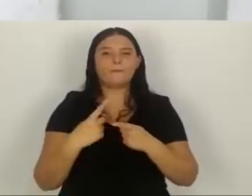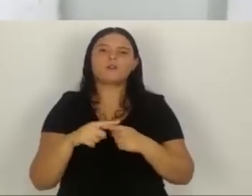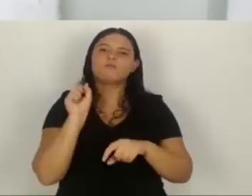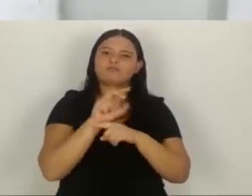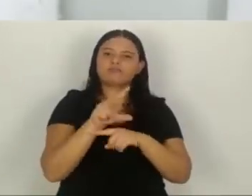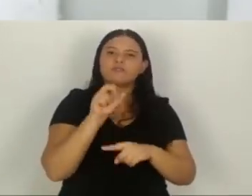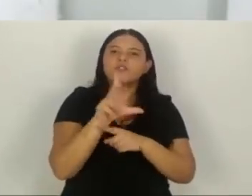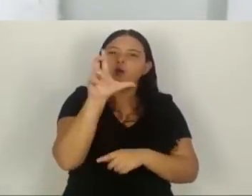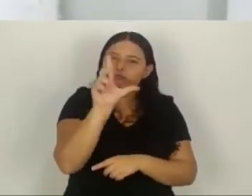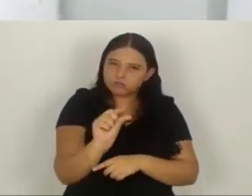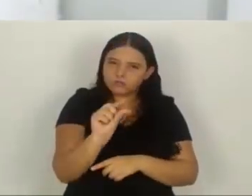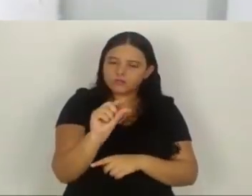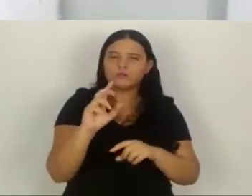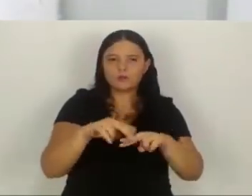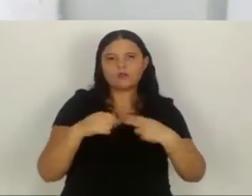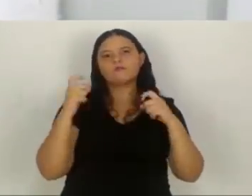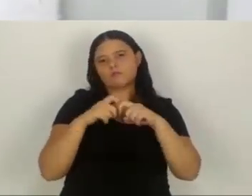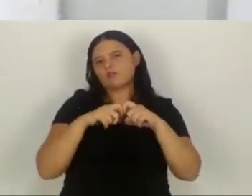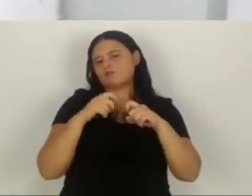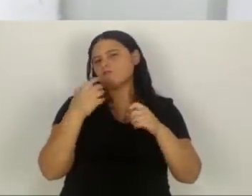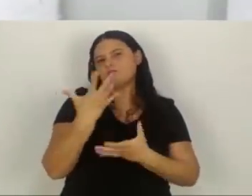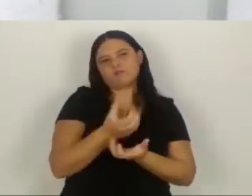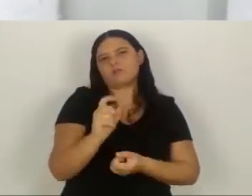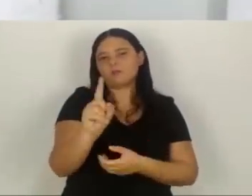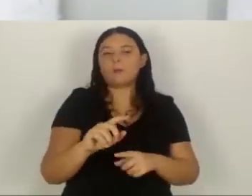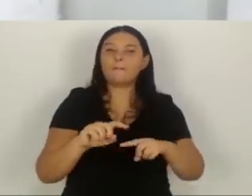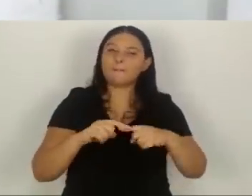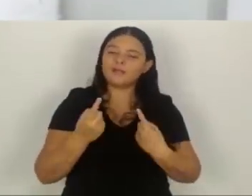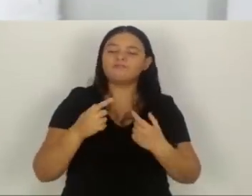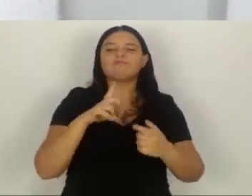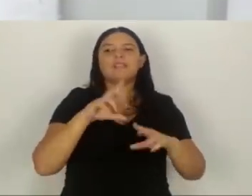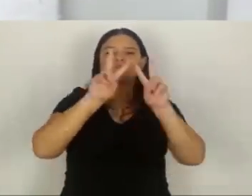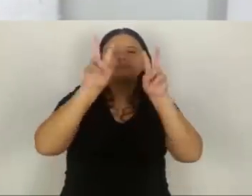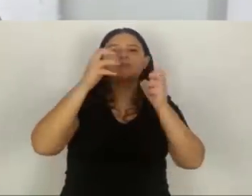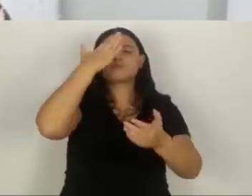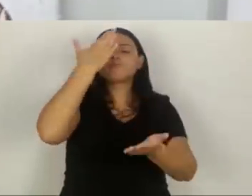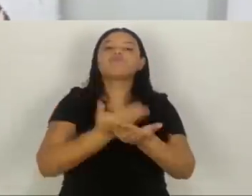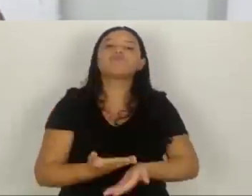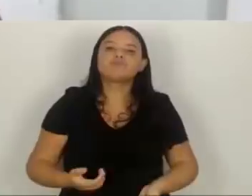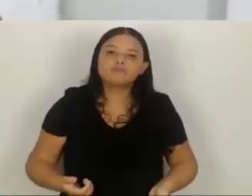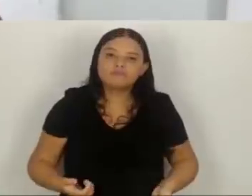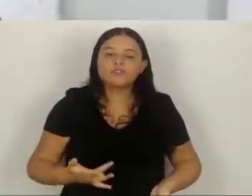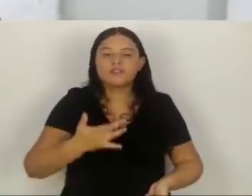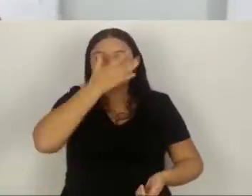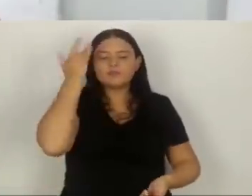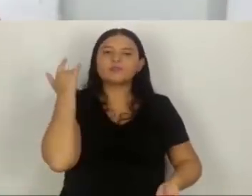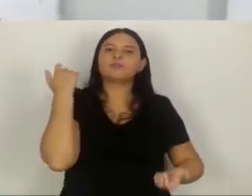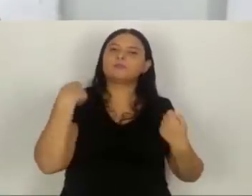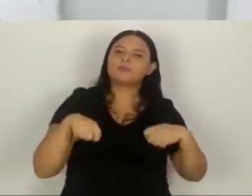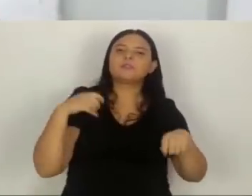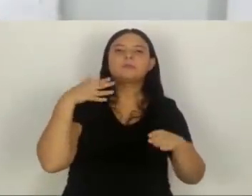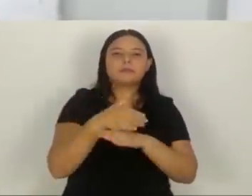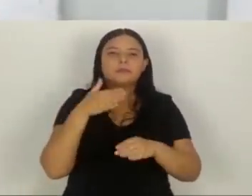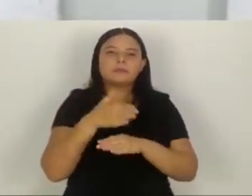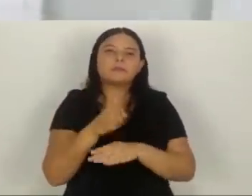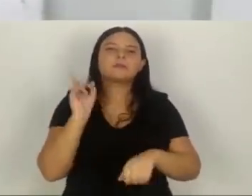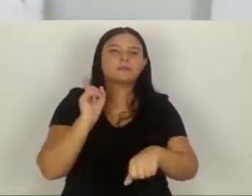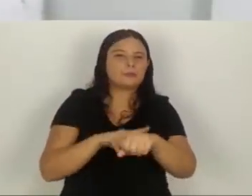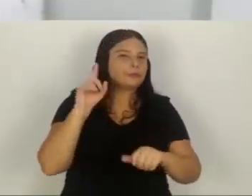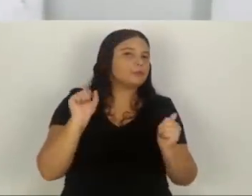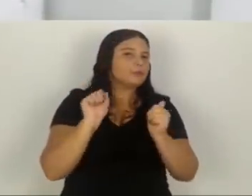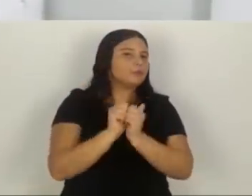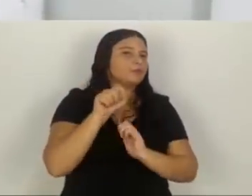sexual, né? Mas existe a questão da confiança, né? A pessoa precisa participar desse momento junto com você.